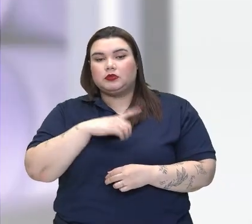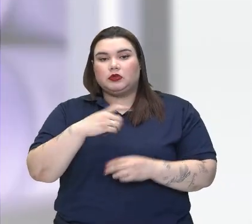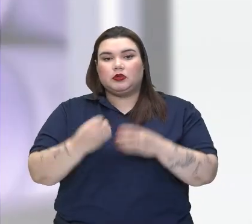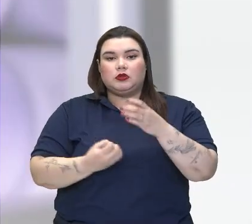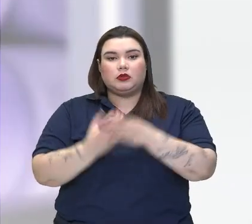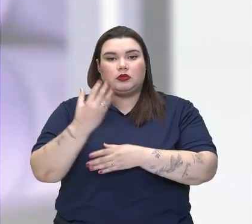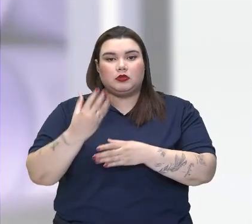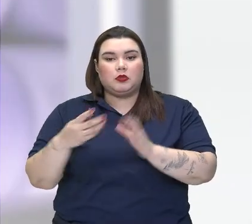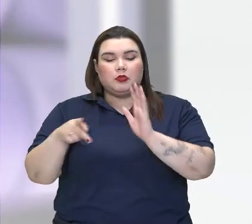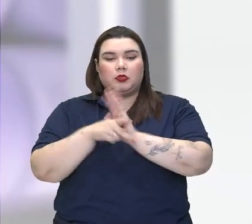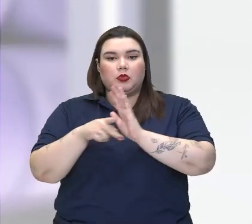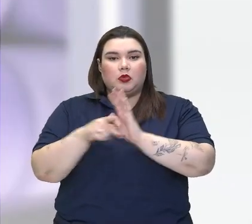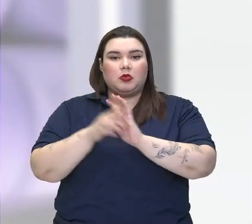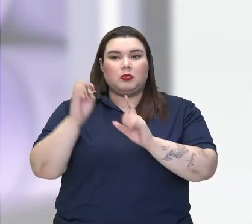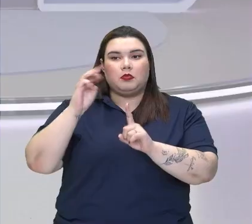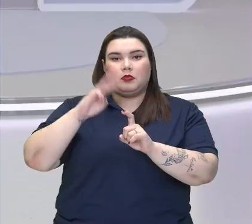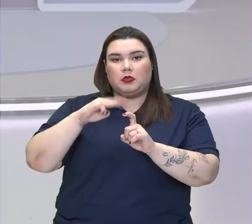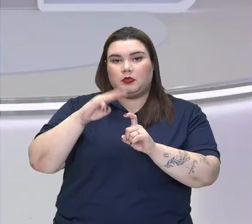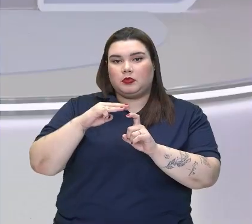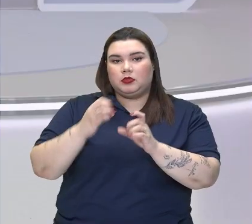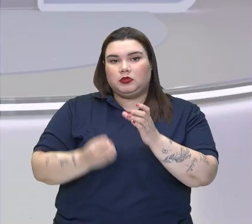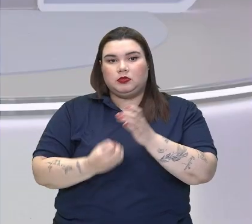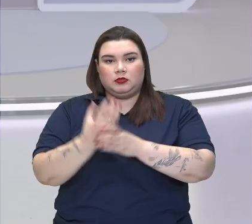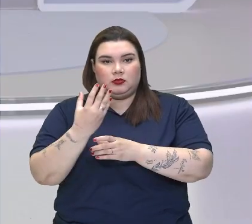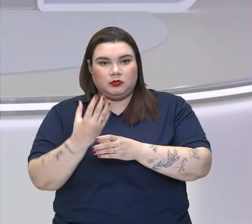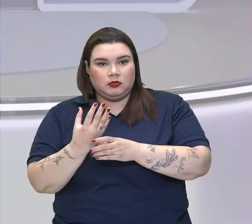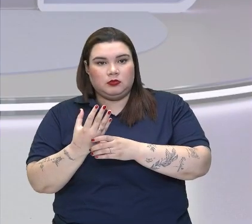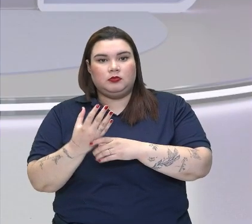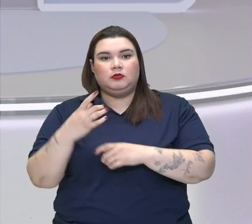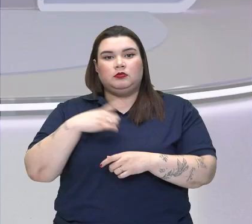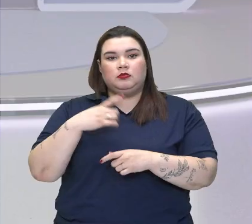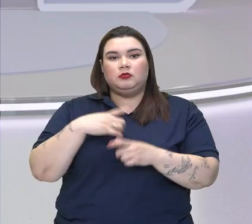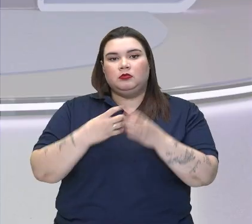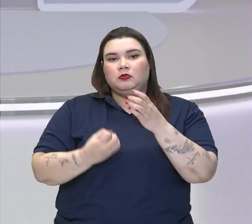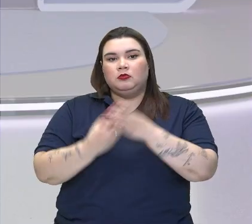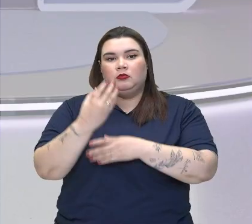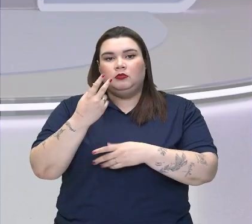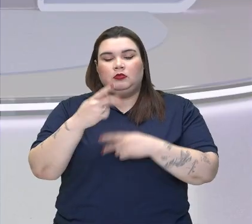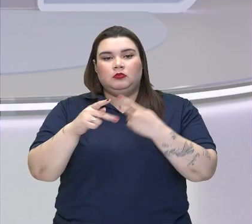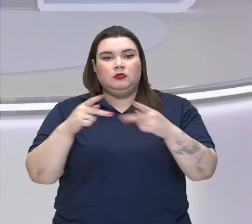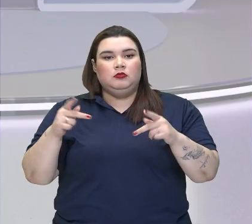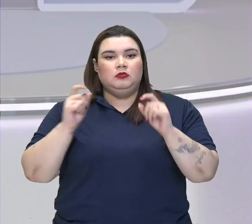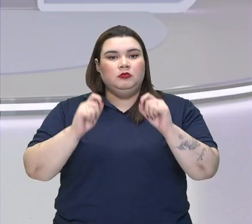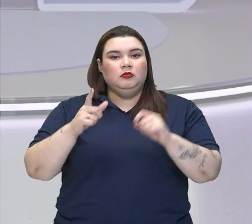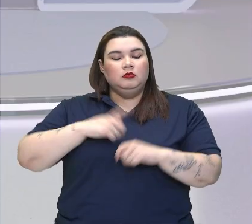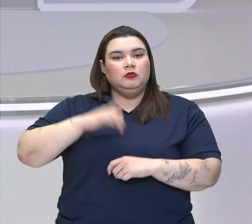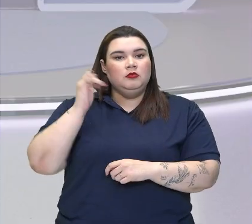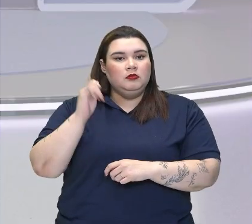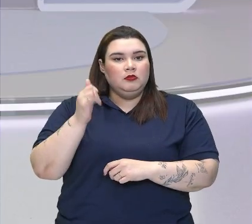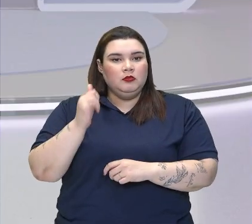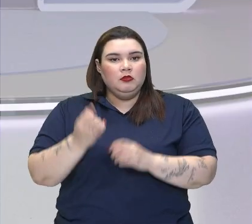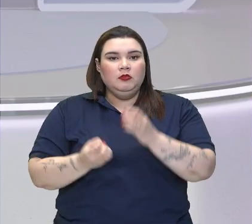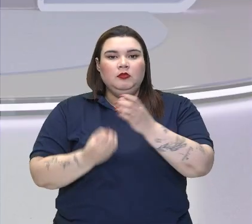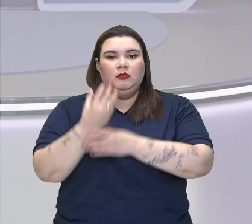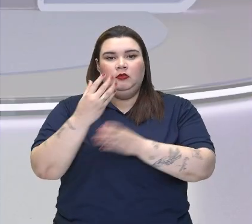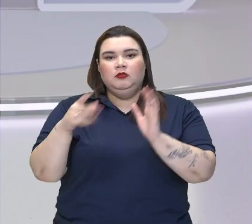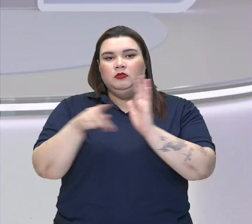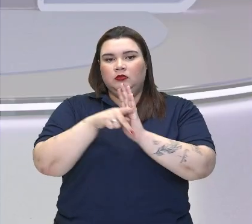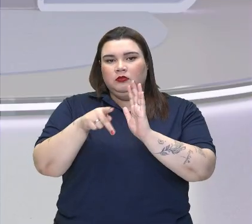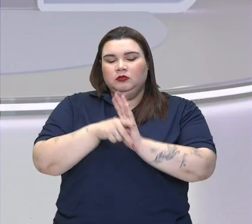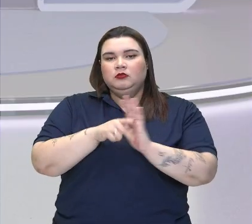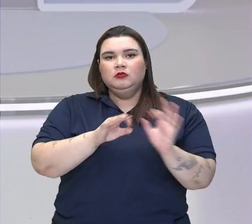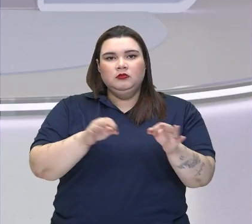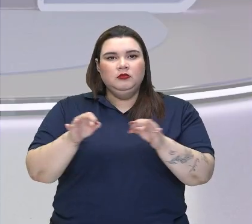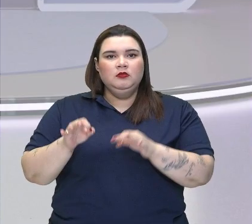os seus mitos de criação, foram criando as suas narrativas criacionistas,